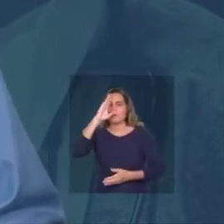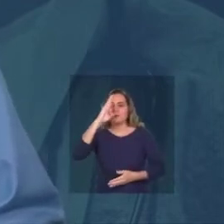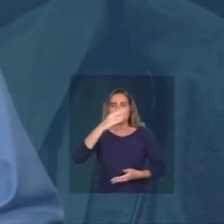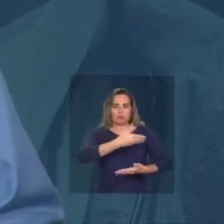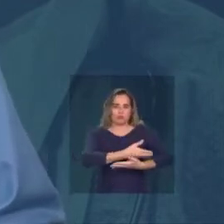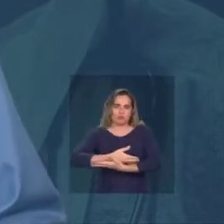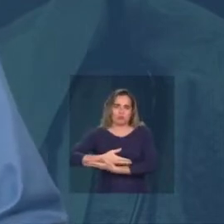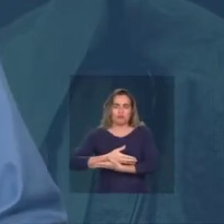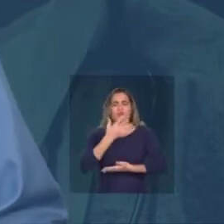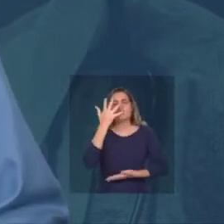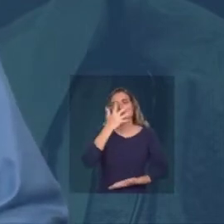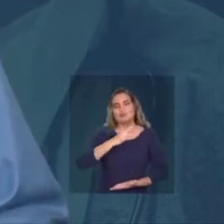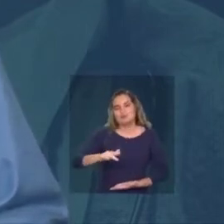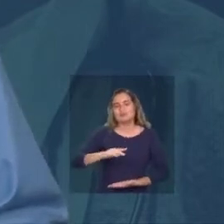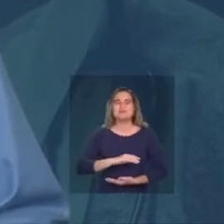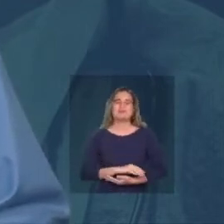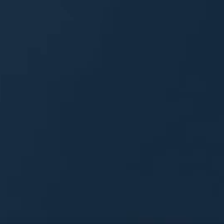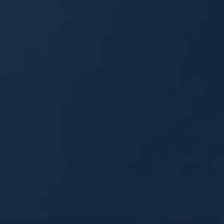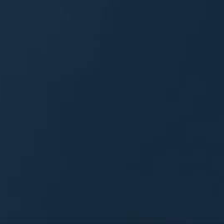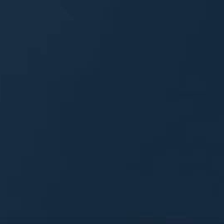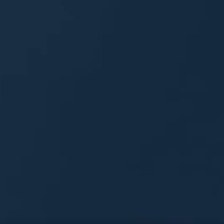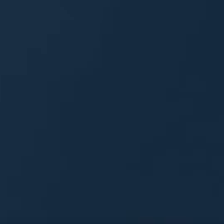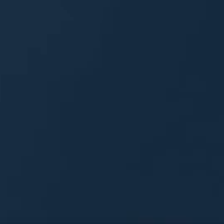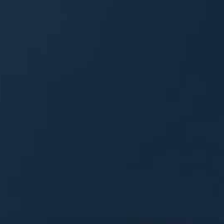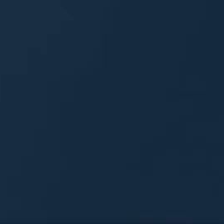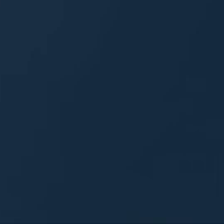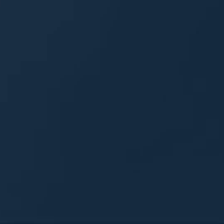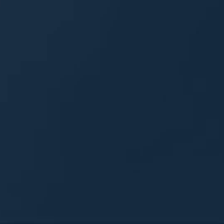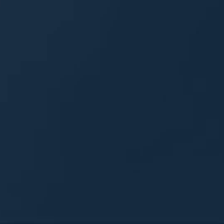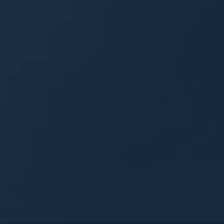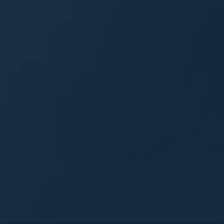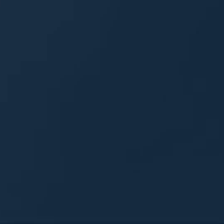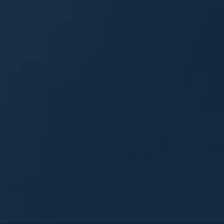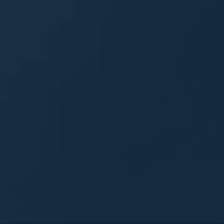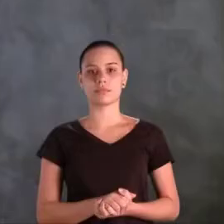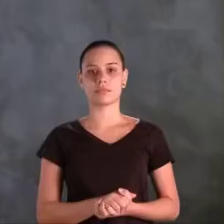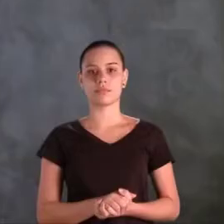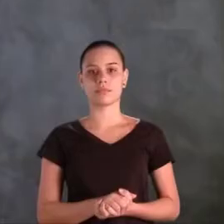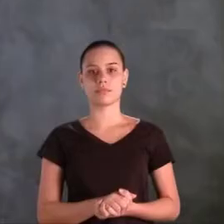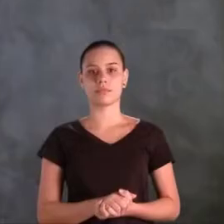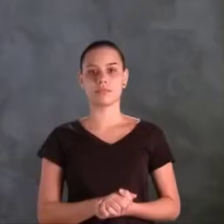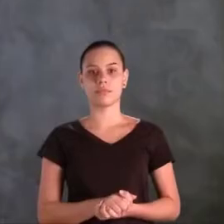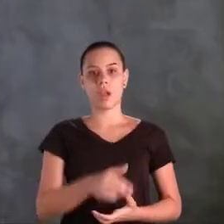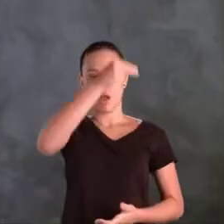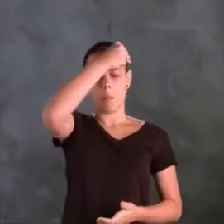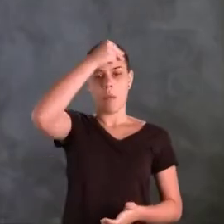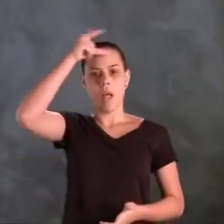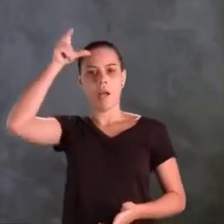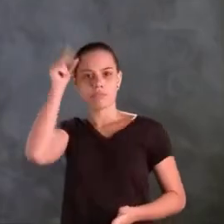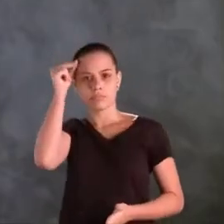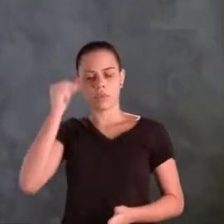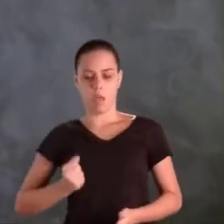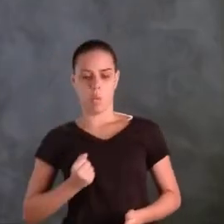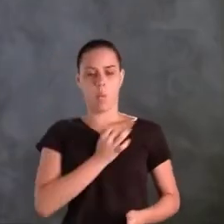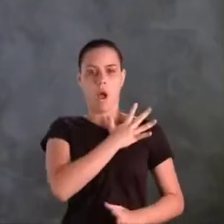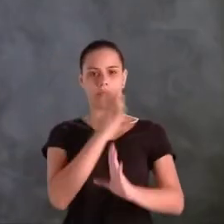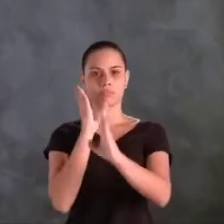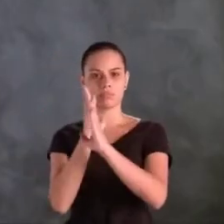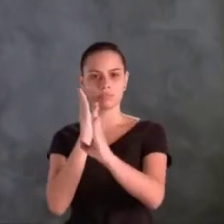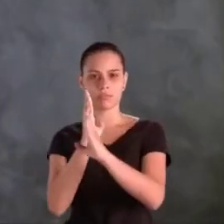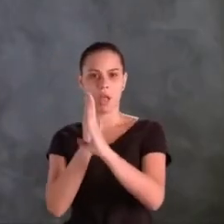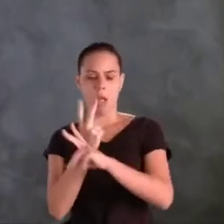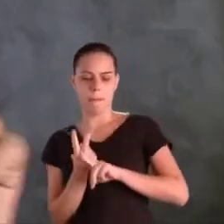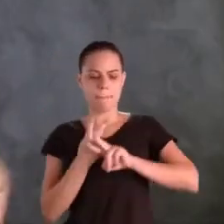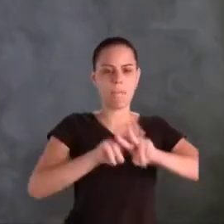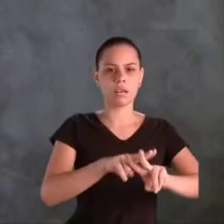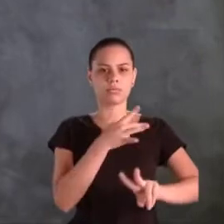de recém-nascidos e de crianças. Álvaro Prefeito. O prefeito Coronel de Caicó